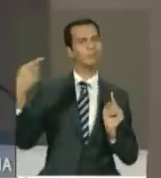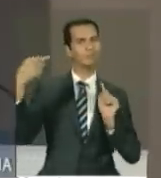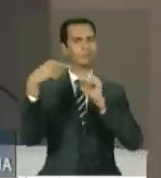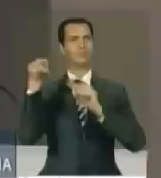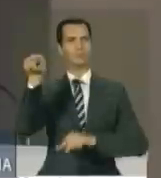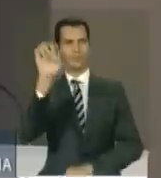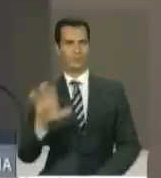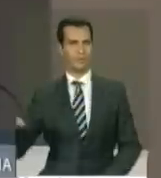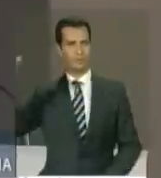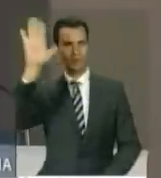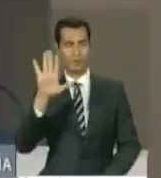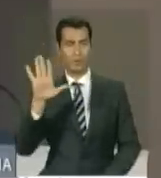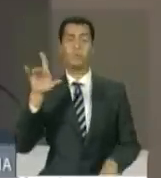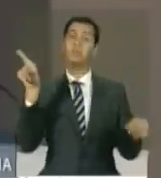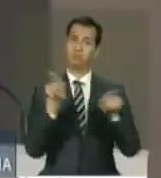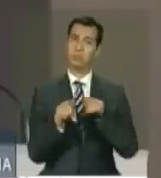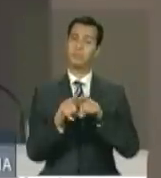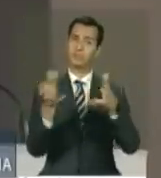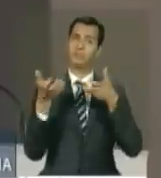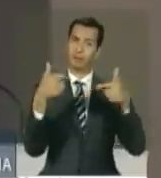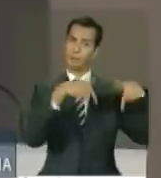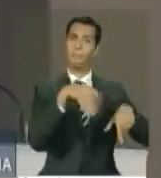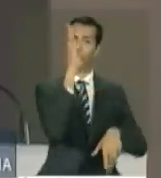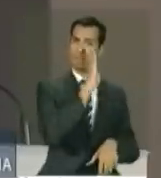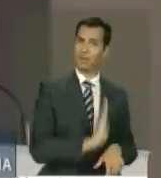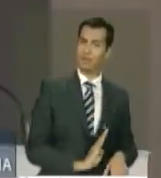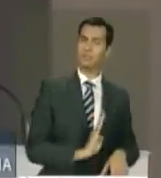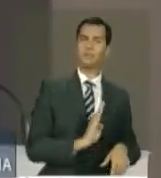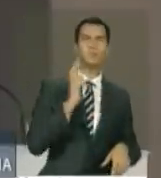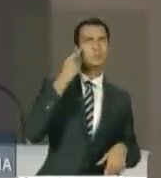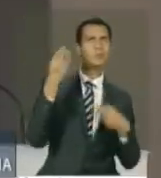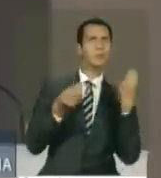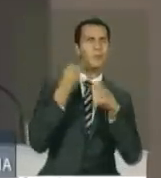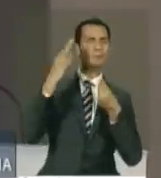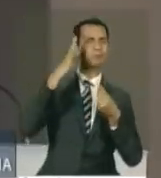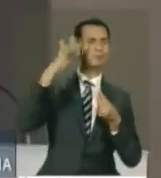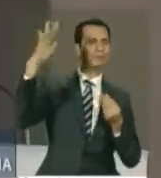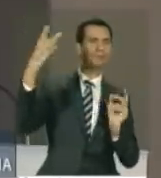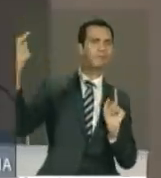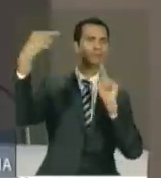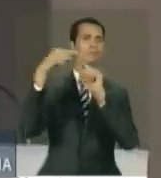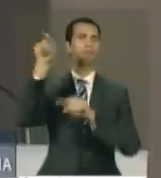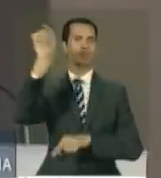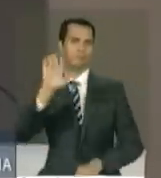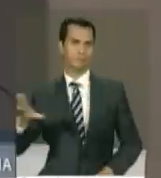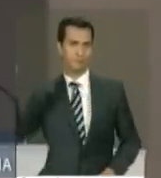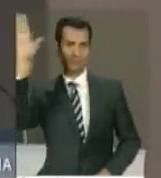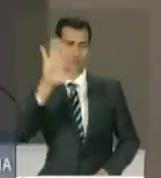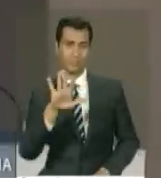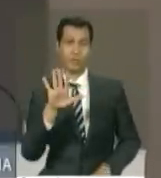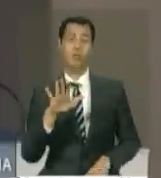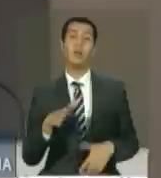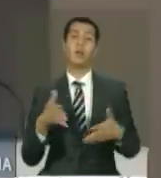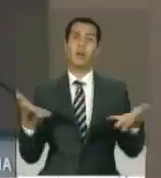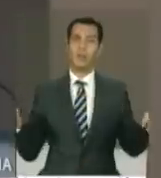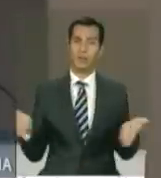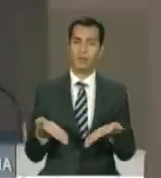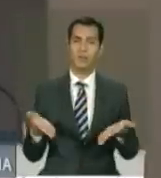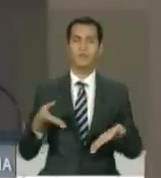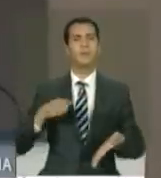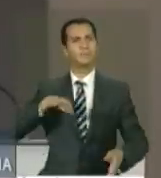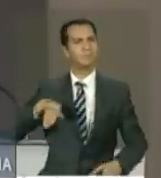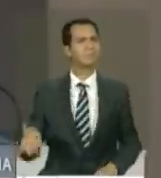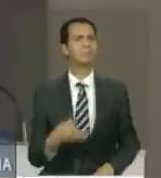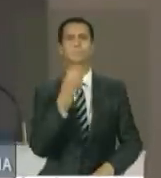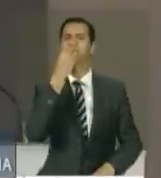como queremos que a Europa seja melhor pensada a partir do Brasil. Foi mais que oportuna a escolha